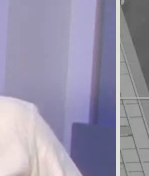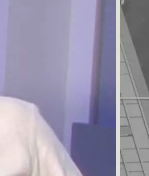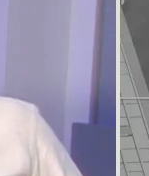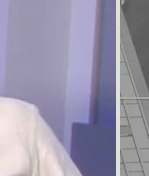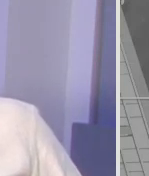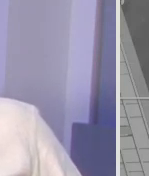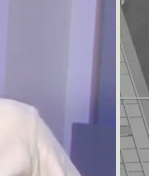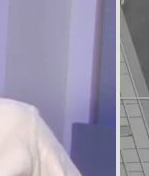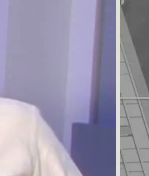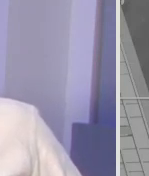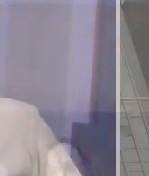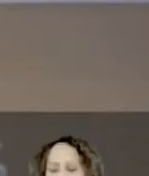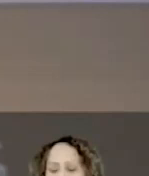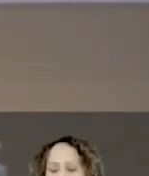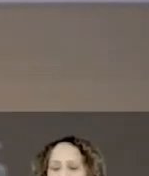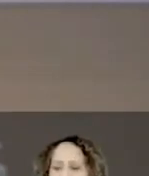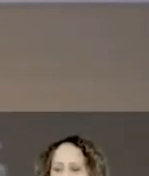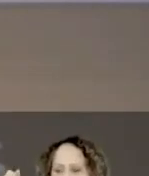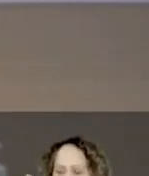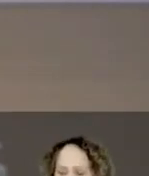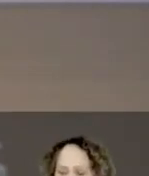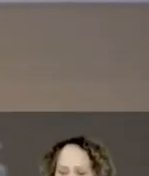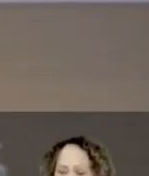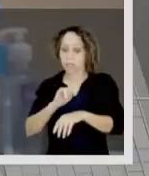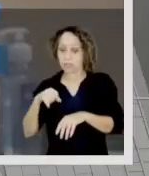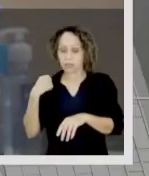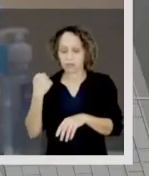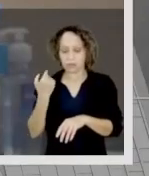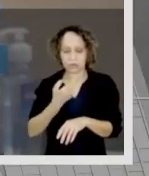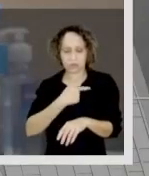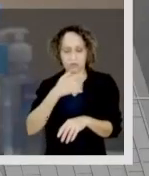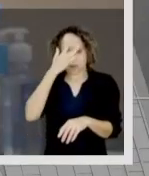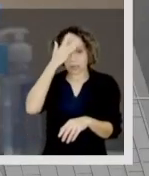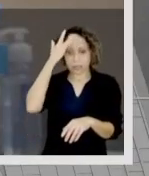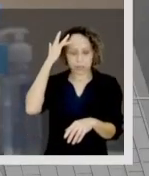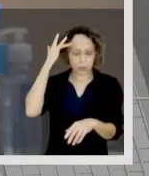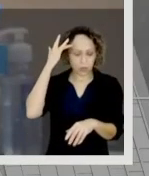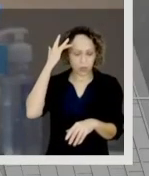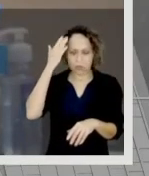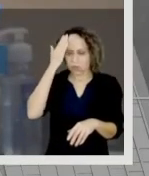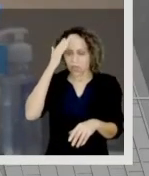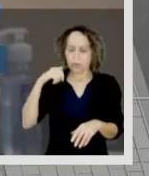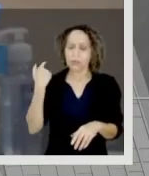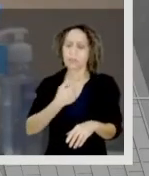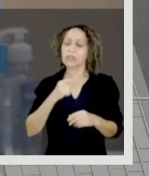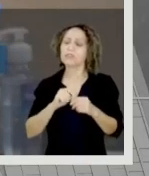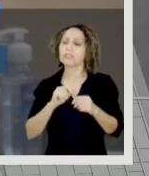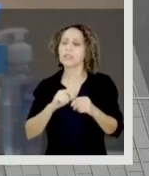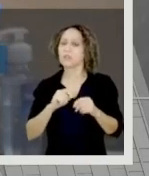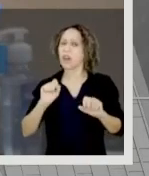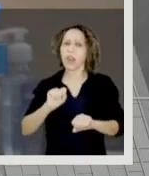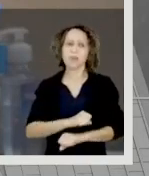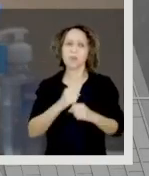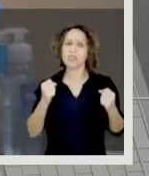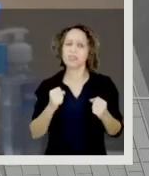tentativa de sabotar, de desidratar uma campanha que já nasce desidratada. Simone Tebet, ela não tem apoio de ninguém.